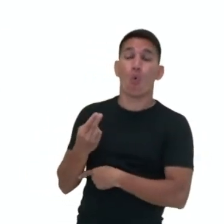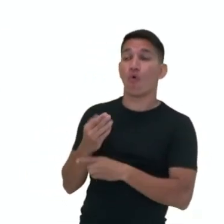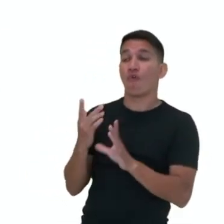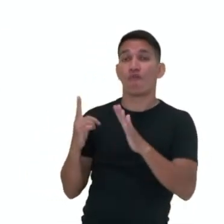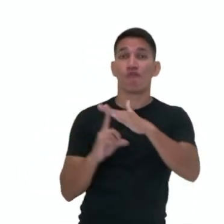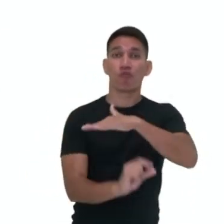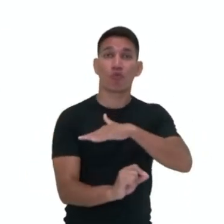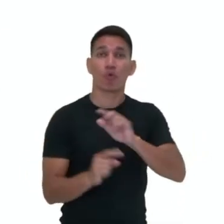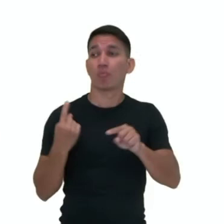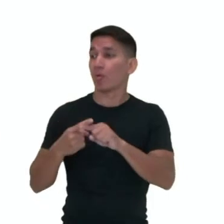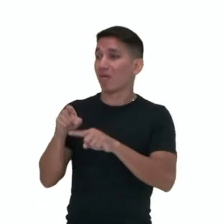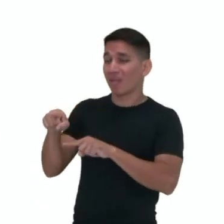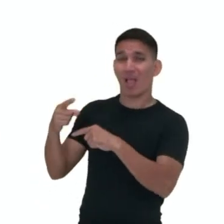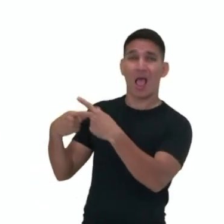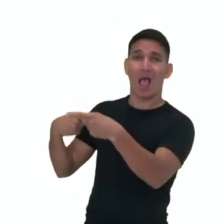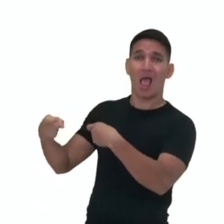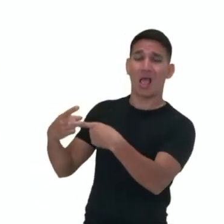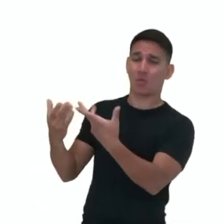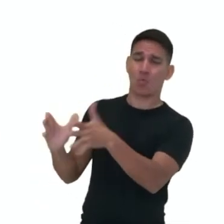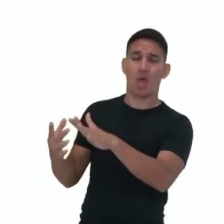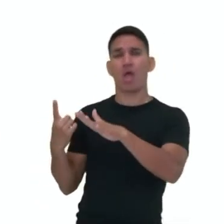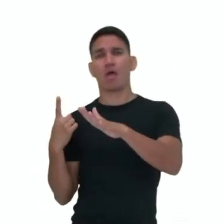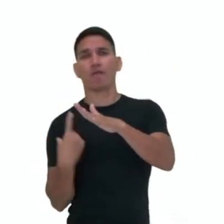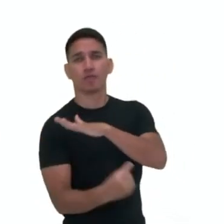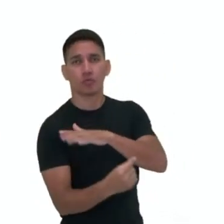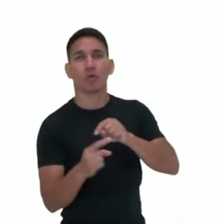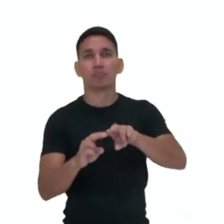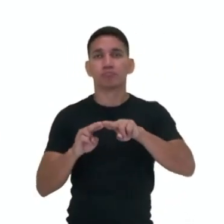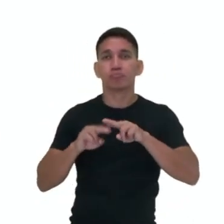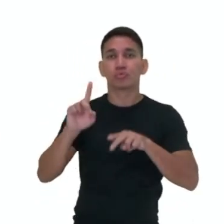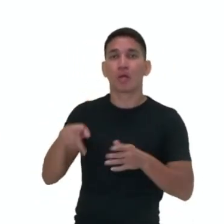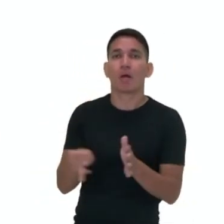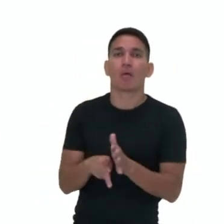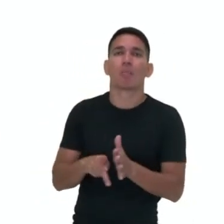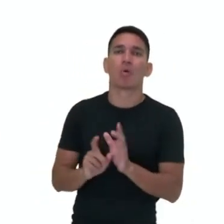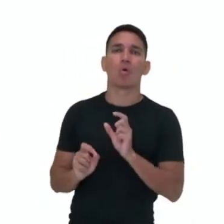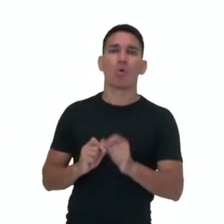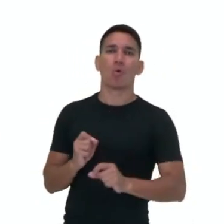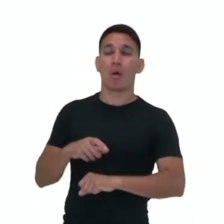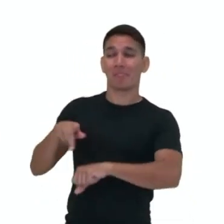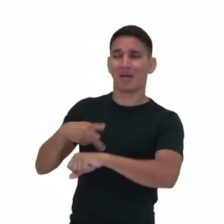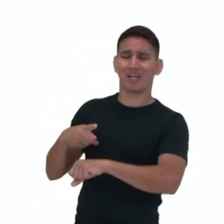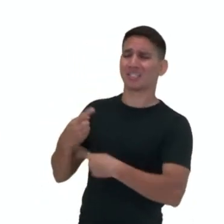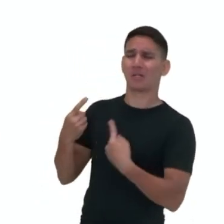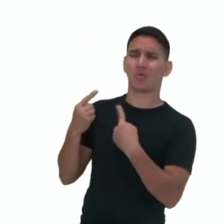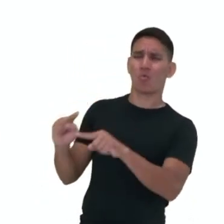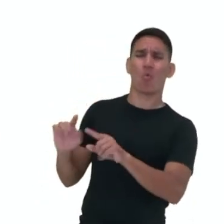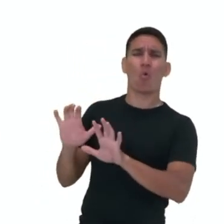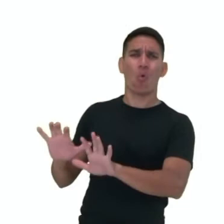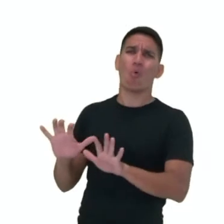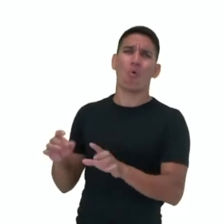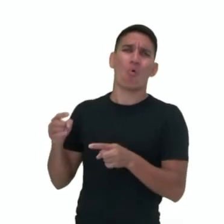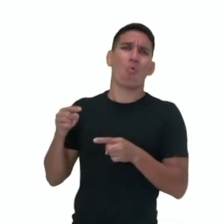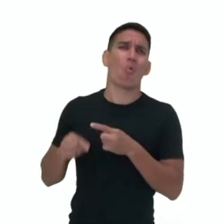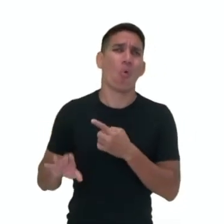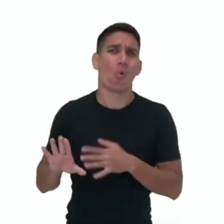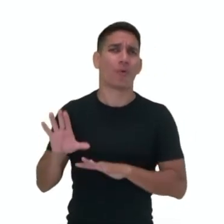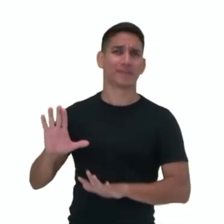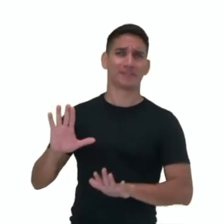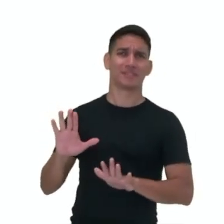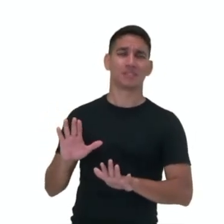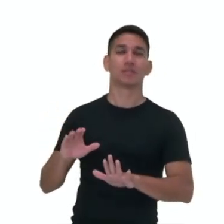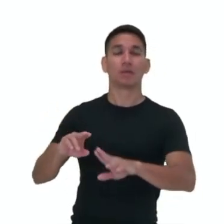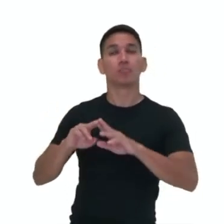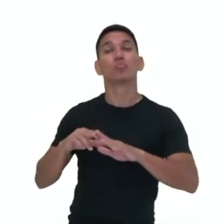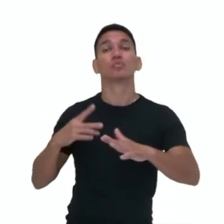né? As pessoas que são perseguidas por ser minoria em seu país, por ter uma opinião política diferente, né? Então eles viram